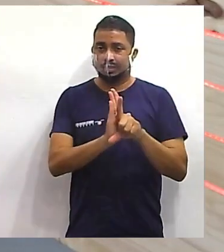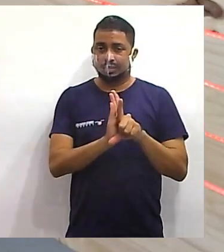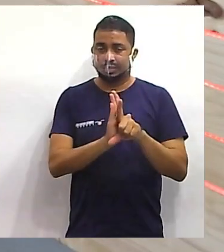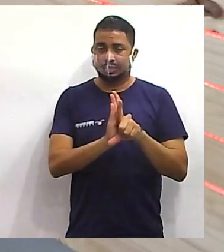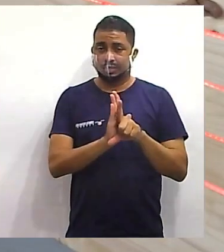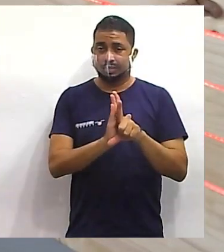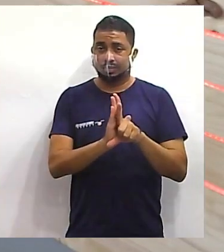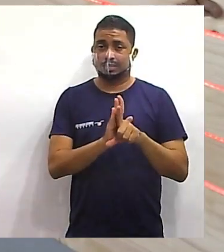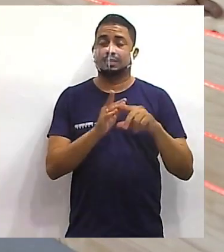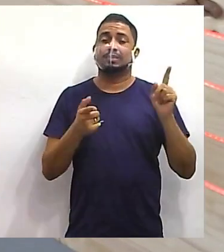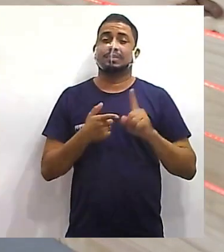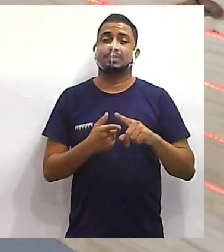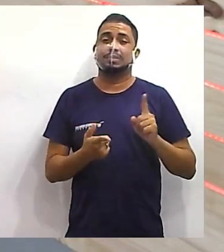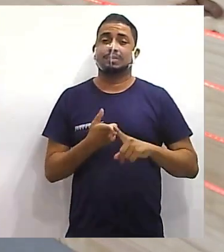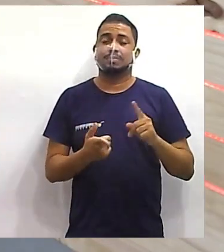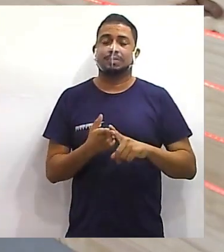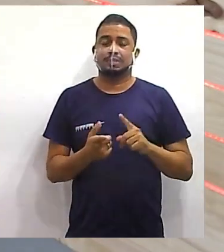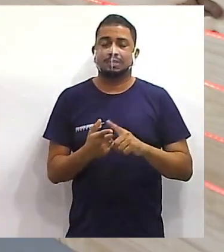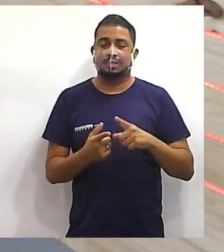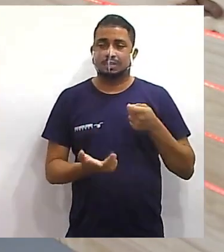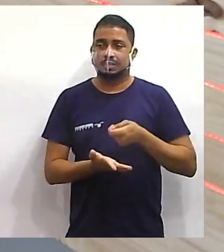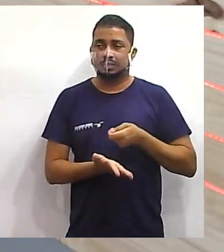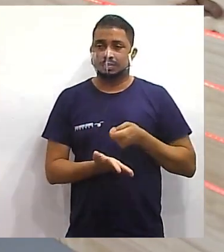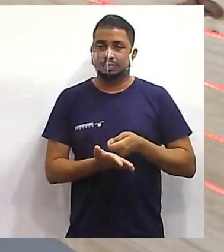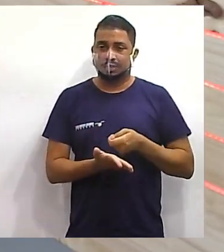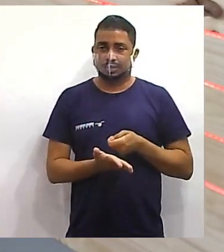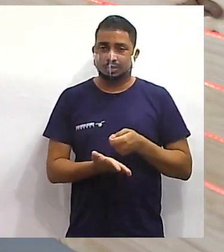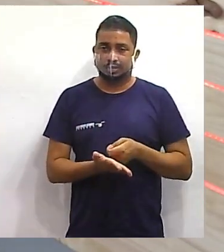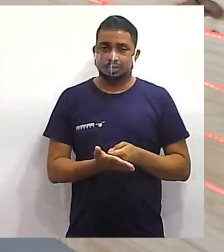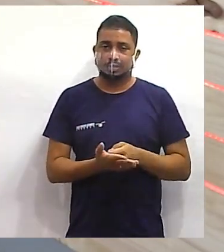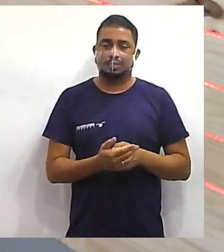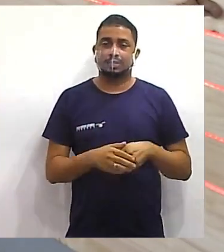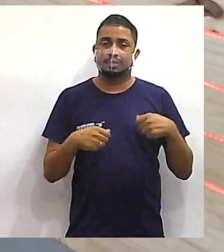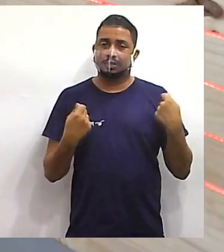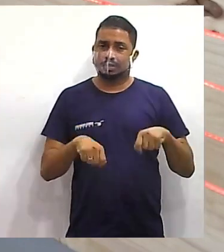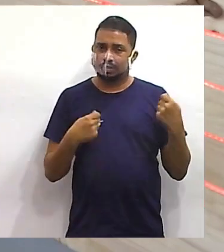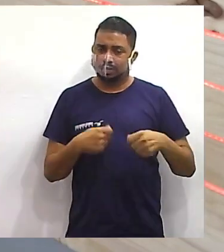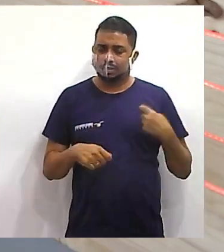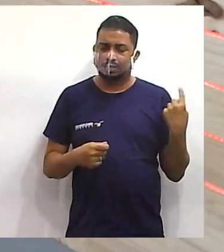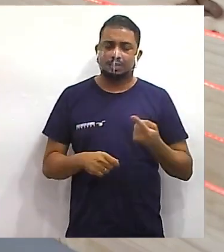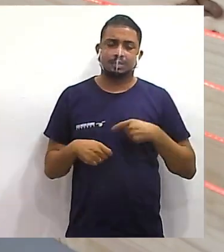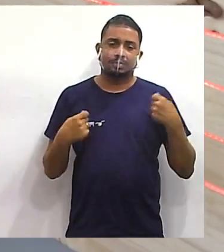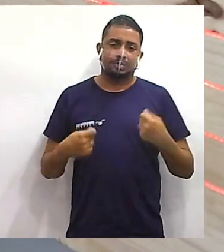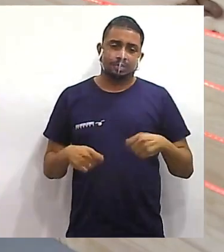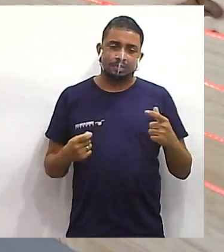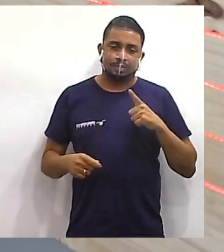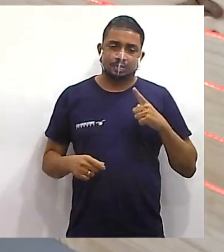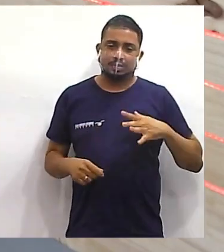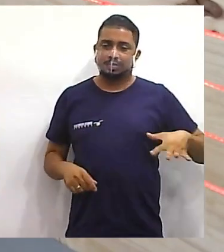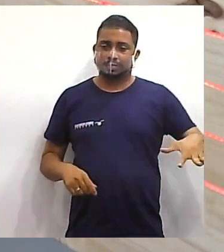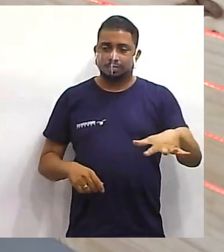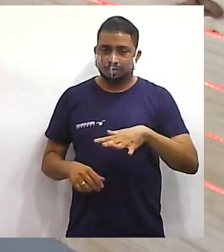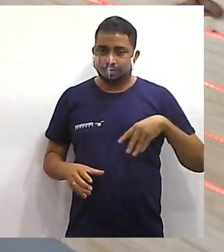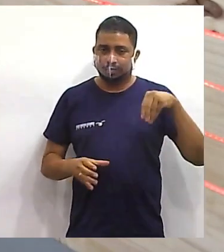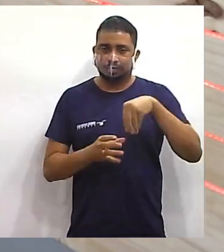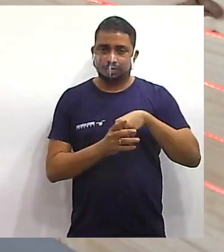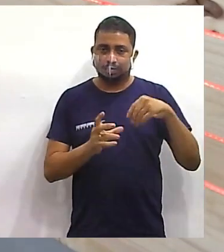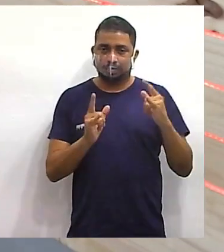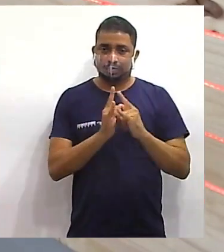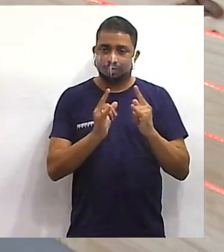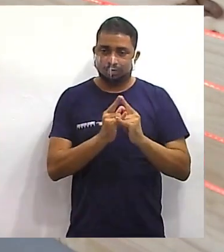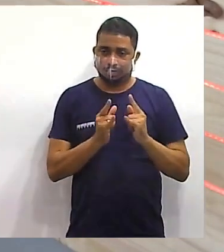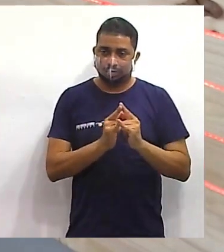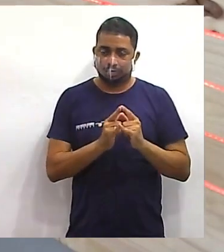Isso, Márcia. E também, além de ser obrigatório, necessário, né, a gente precisa ter esse espaço dentro da instituição,